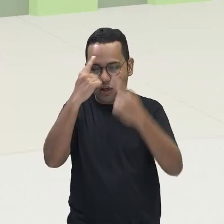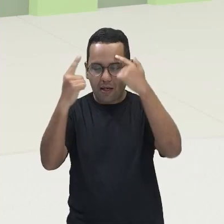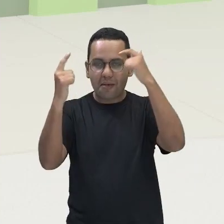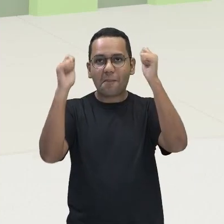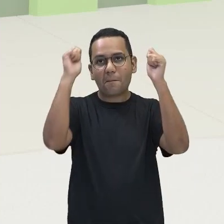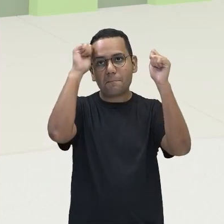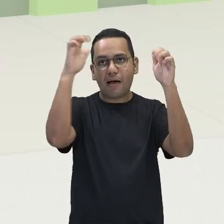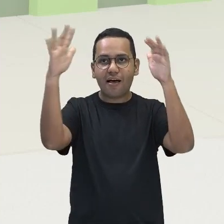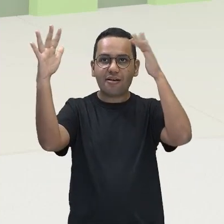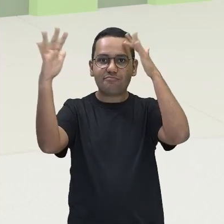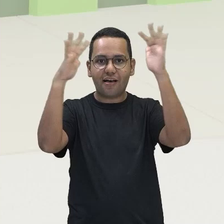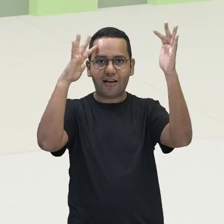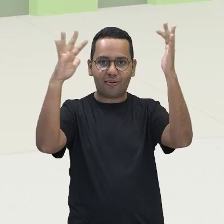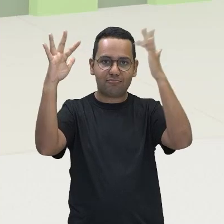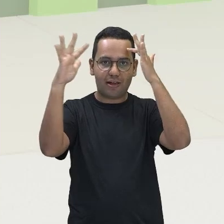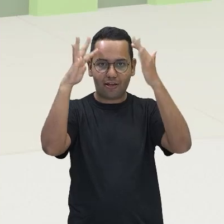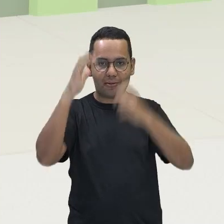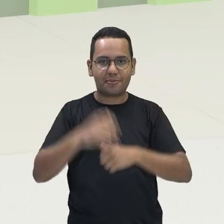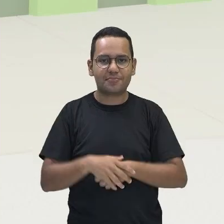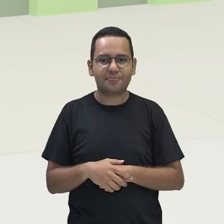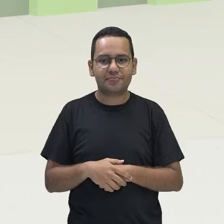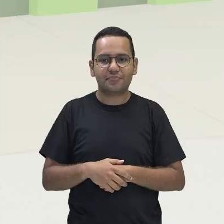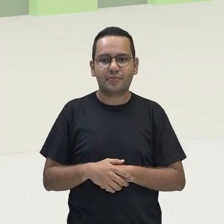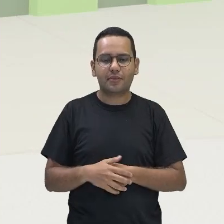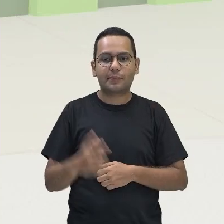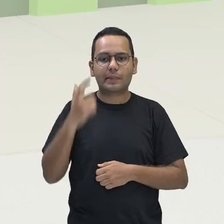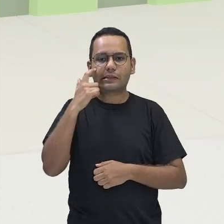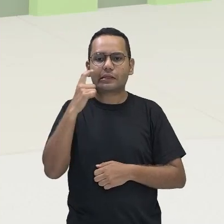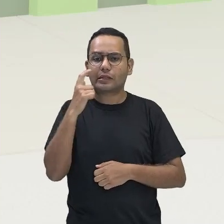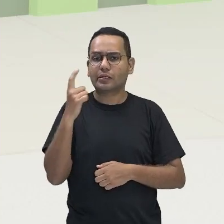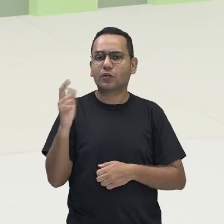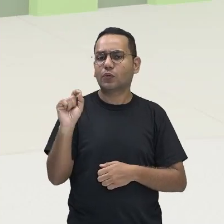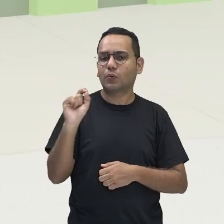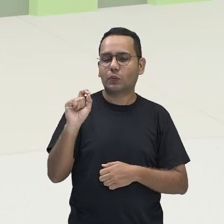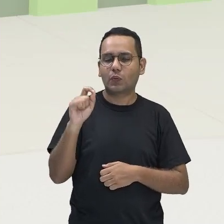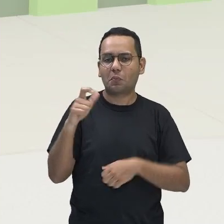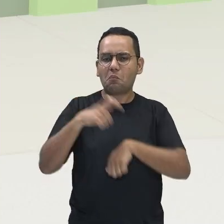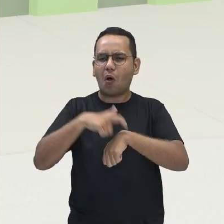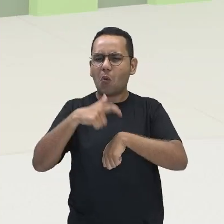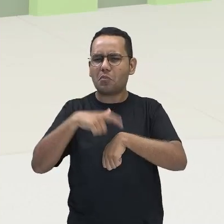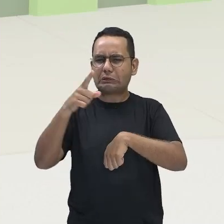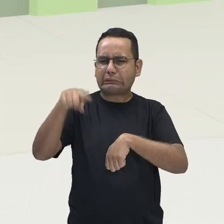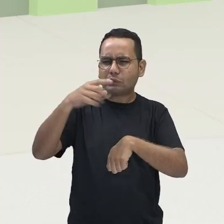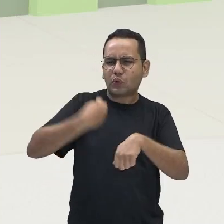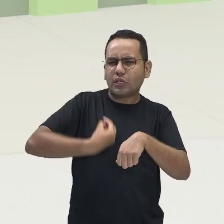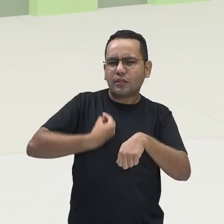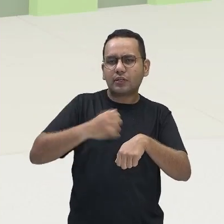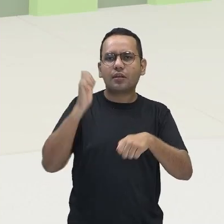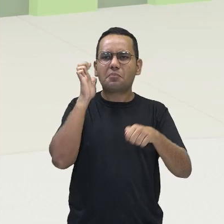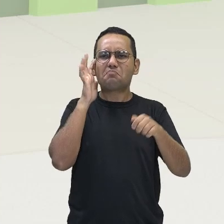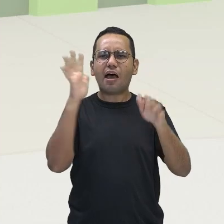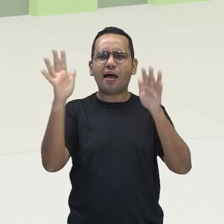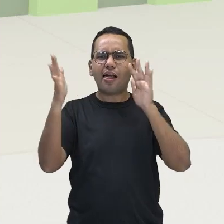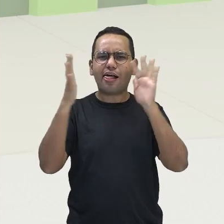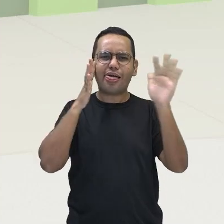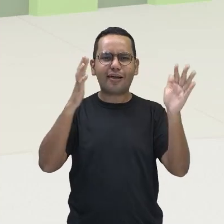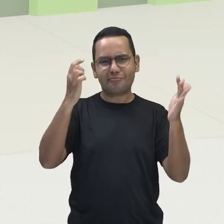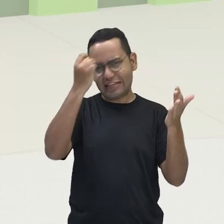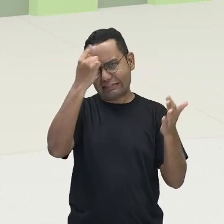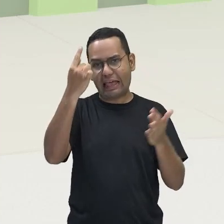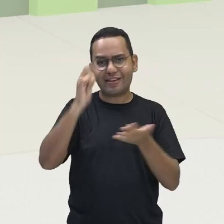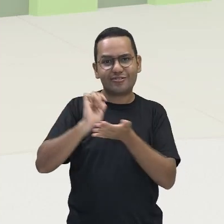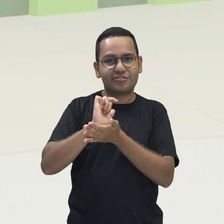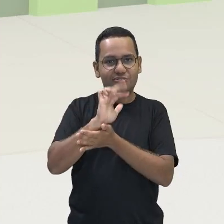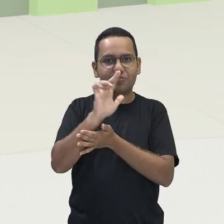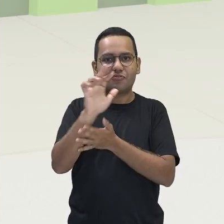dia que sua mente, né, não para de pensar, de ter ideias, né? Quando você está